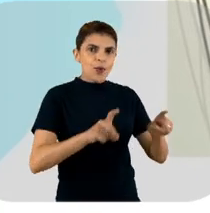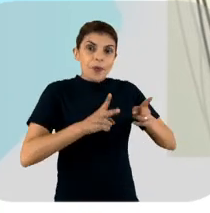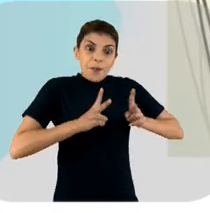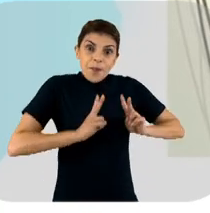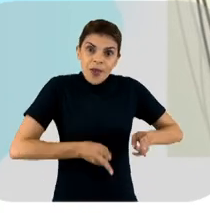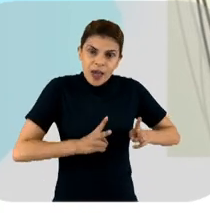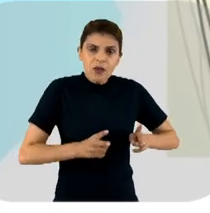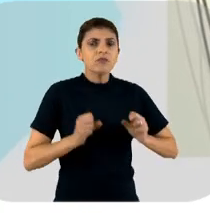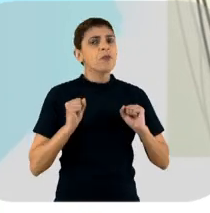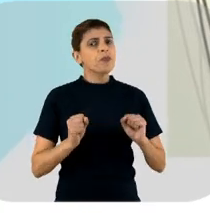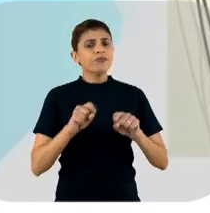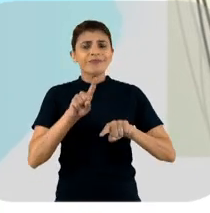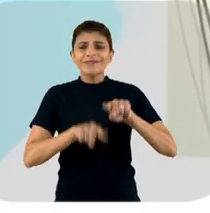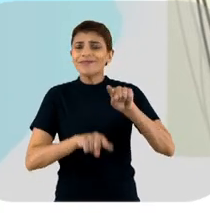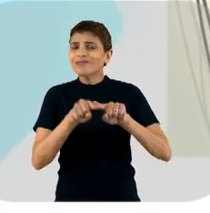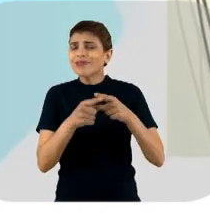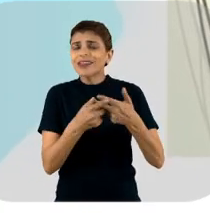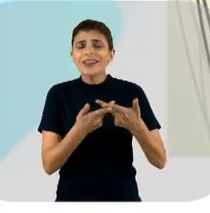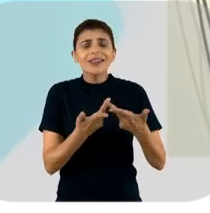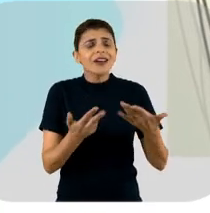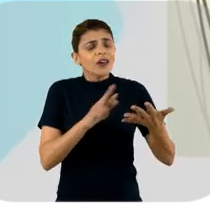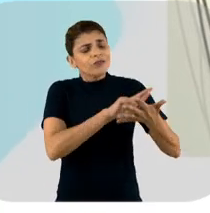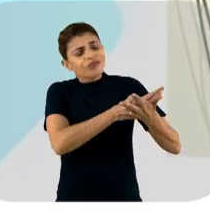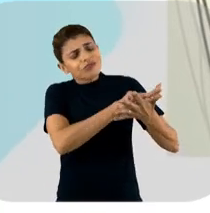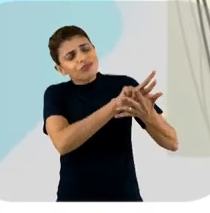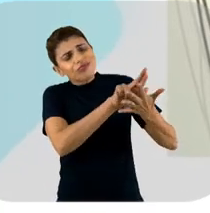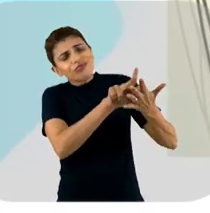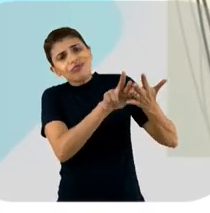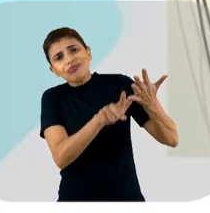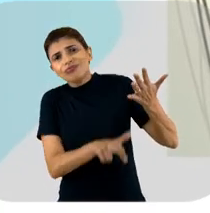computador. Então, são ferramentas de